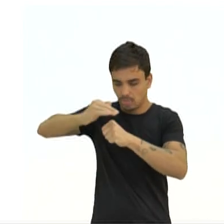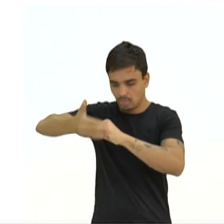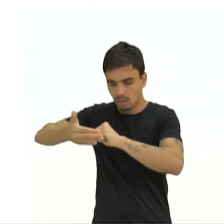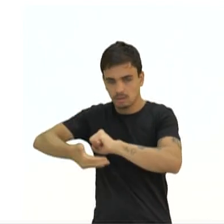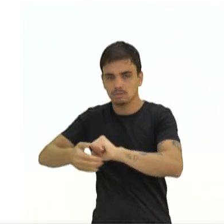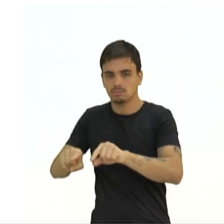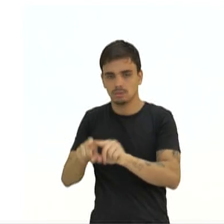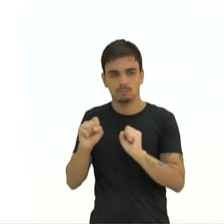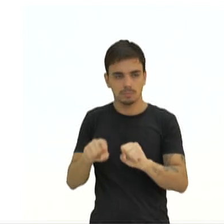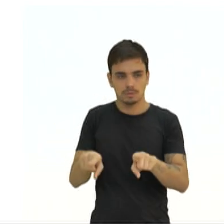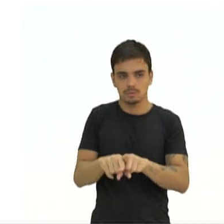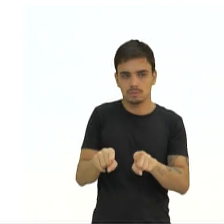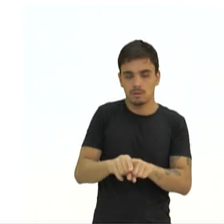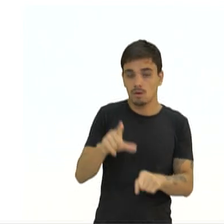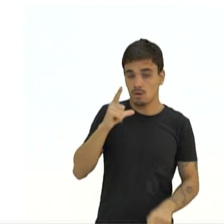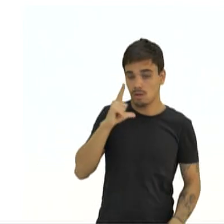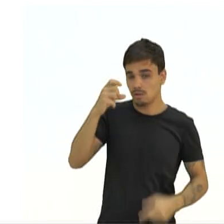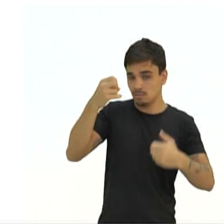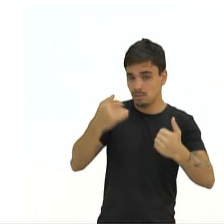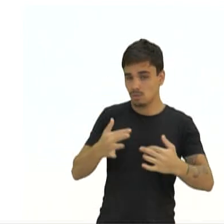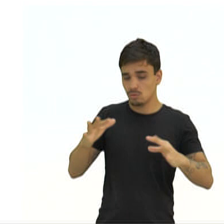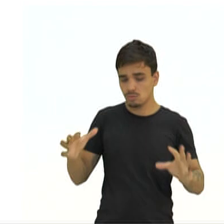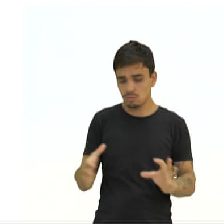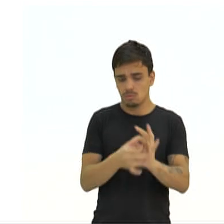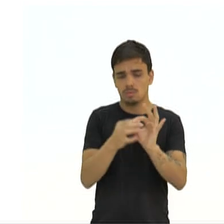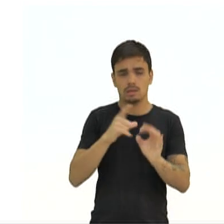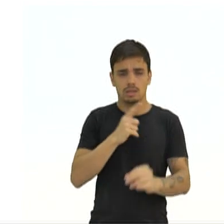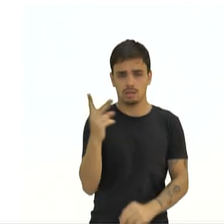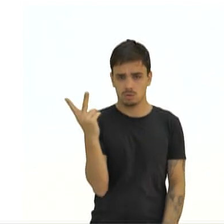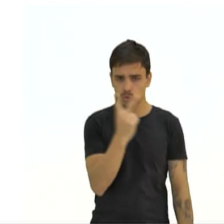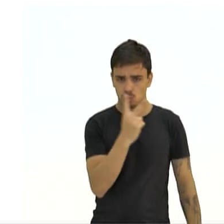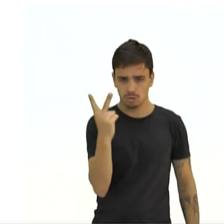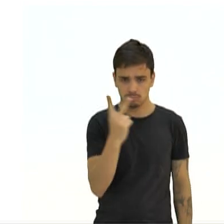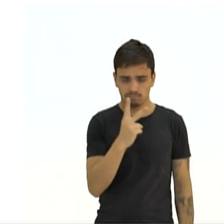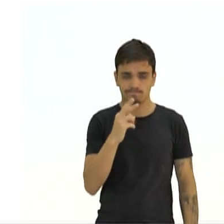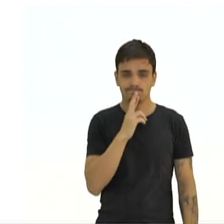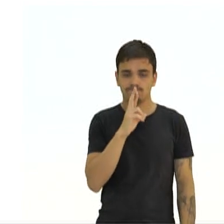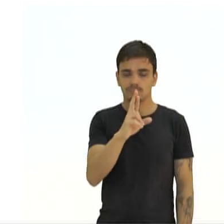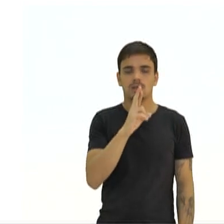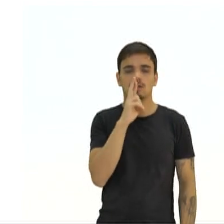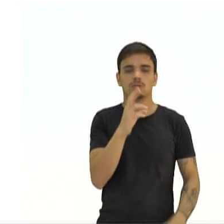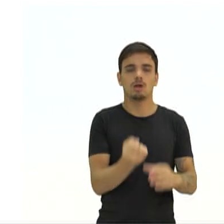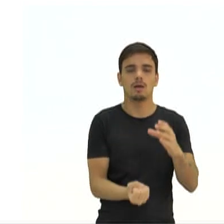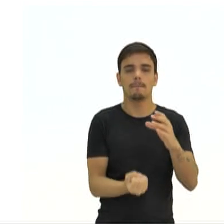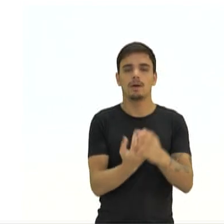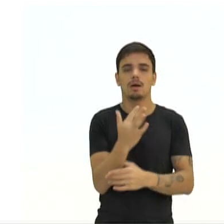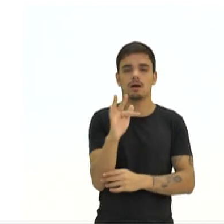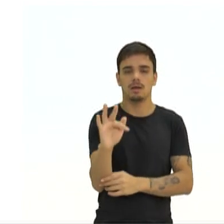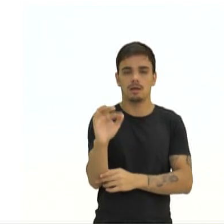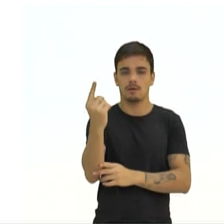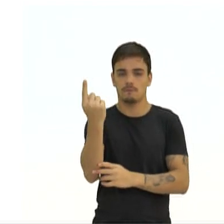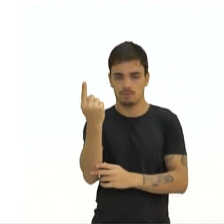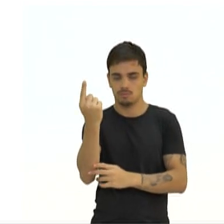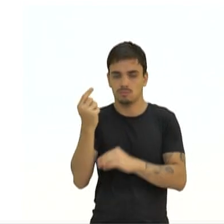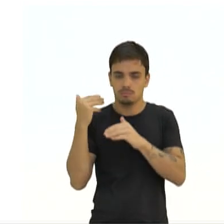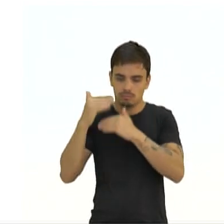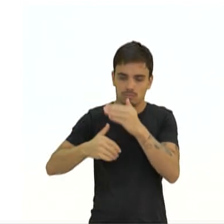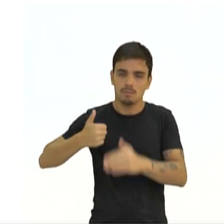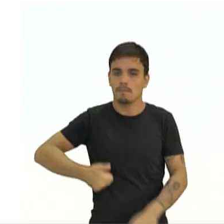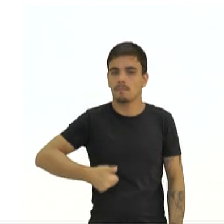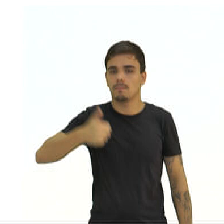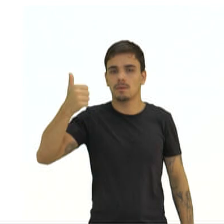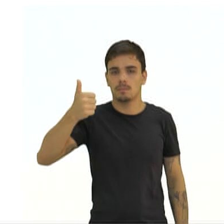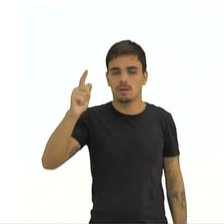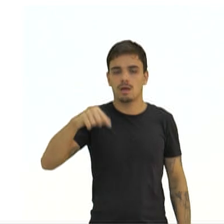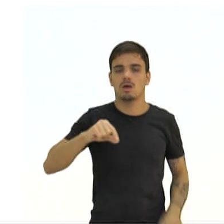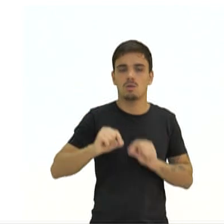plantas que geravam semente Lisa com aquelas que geravam semente rugosa o resultado na geração F1 seja primeira geração